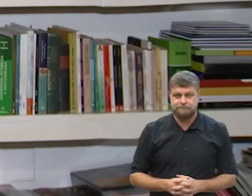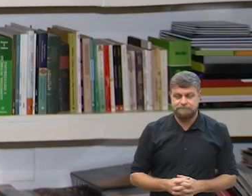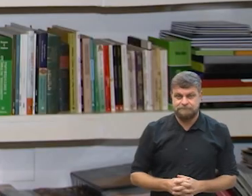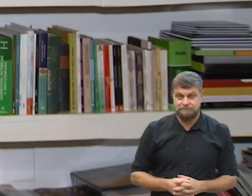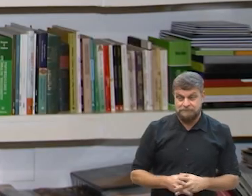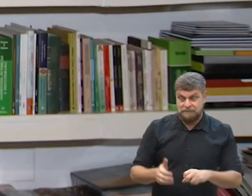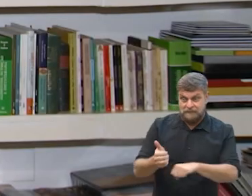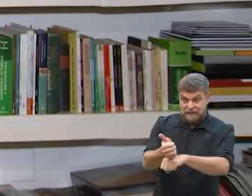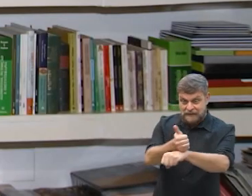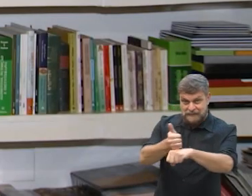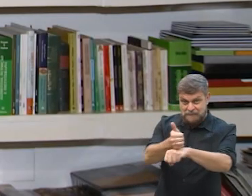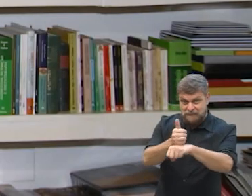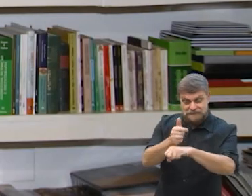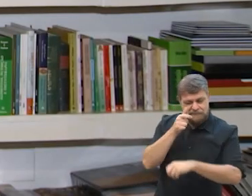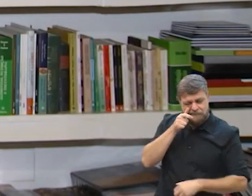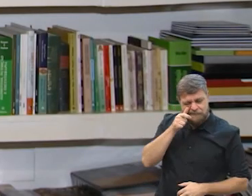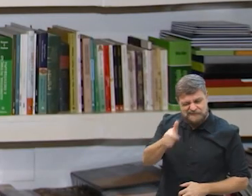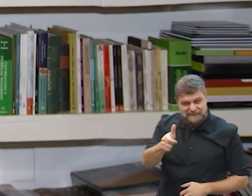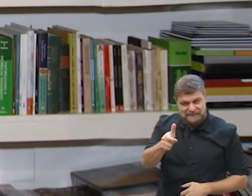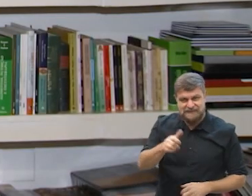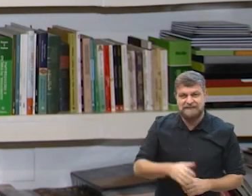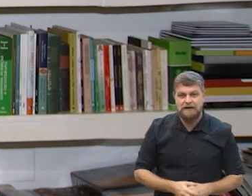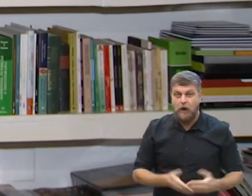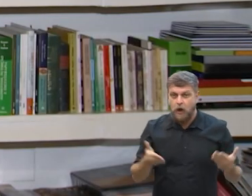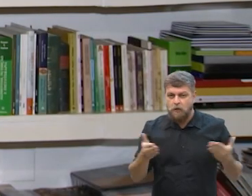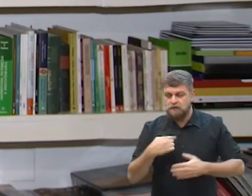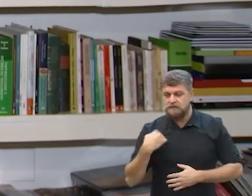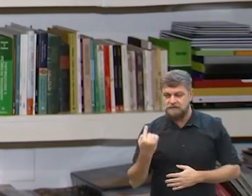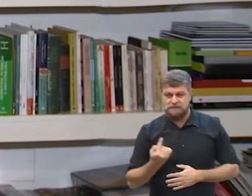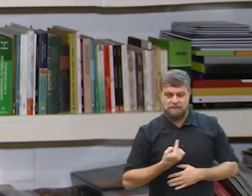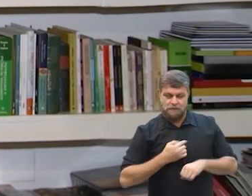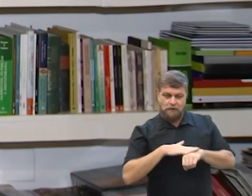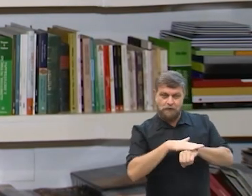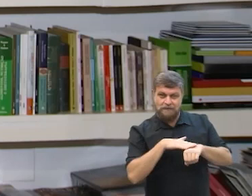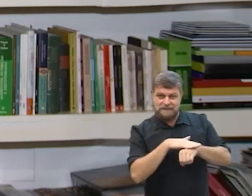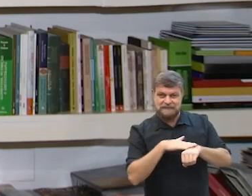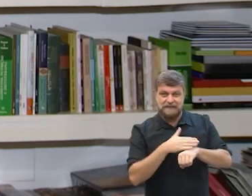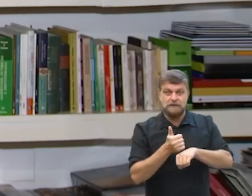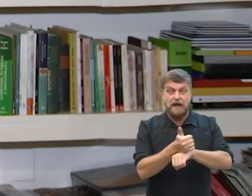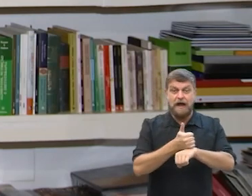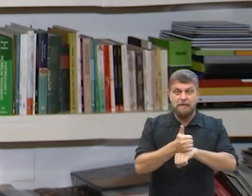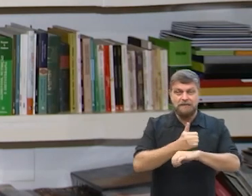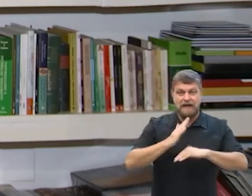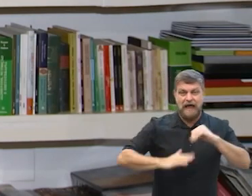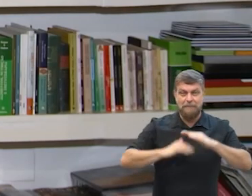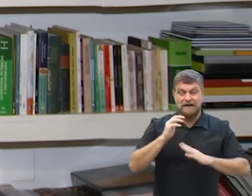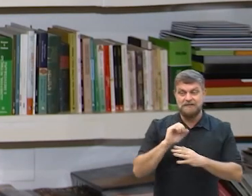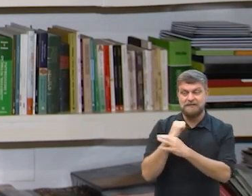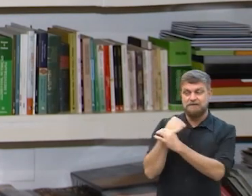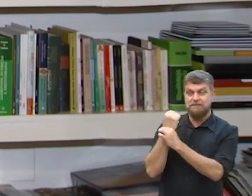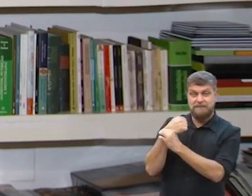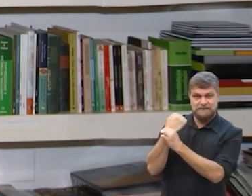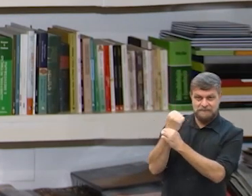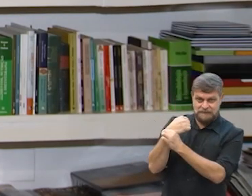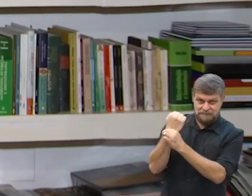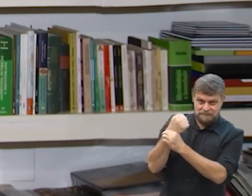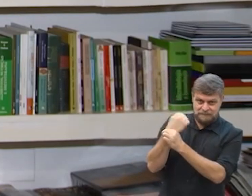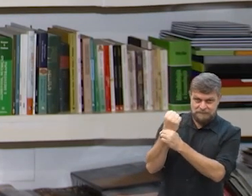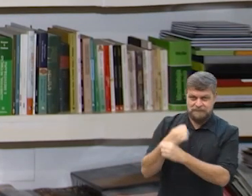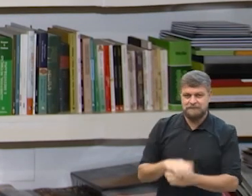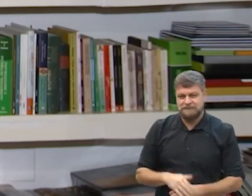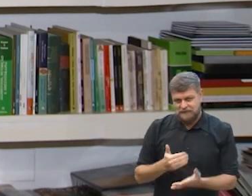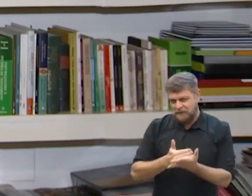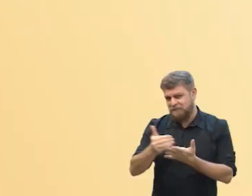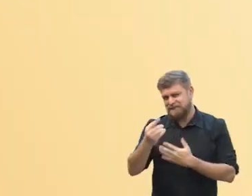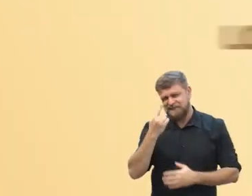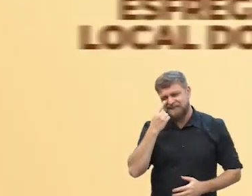Bom, é o quadro Se Liga na Profissão e olha, hoje a gente vai falar sobre a profissão de fisioterapeuta. Então, bora lá,